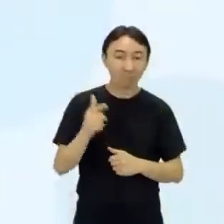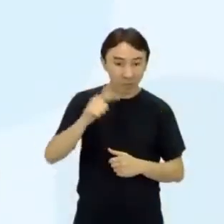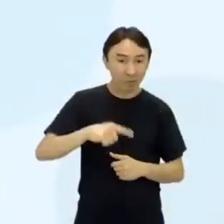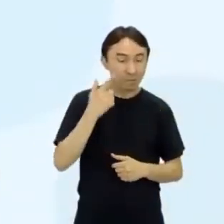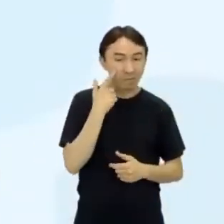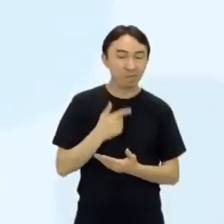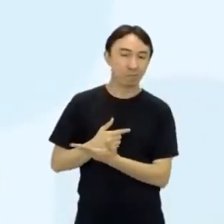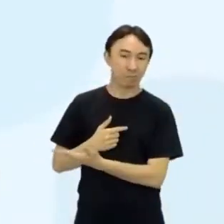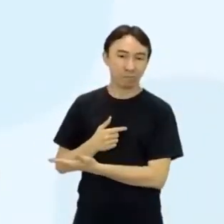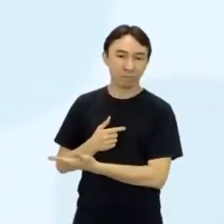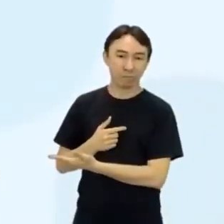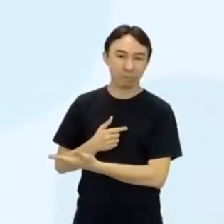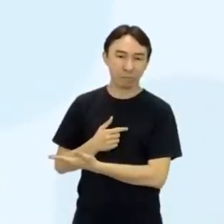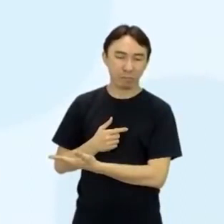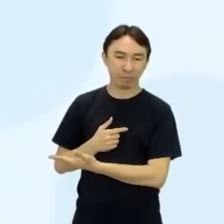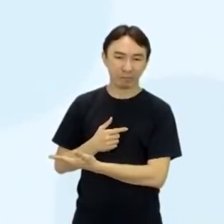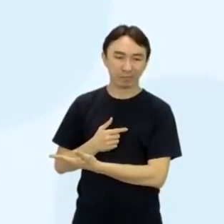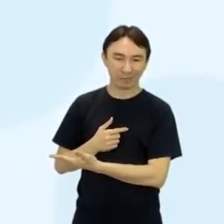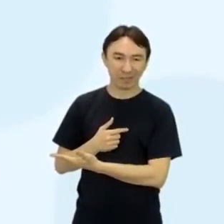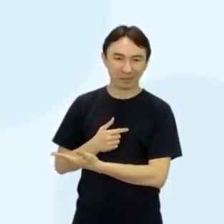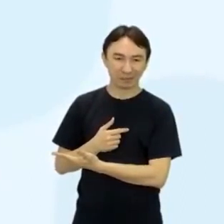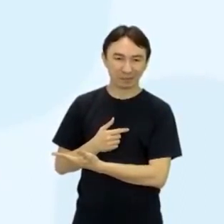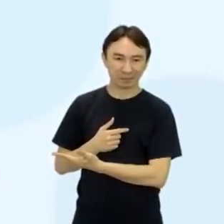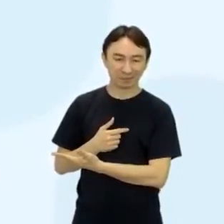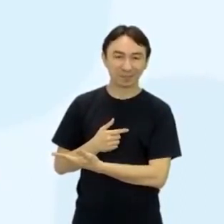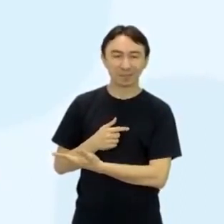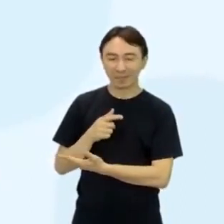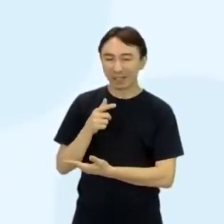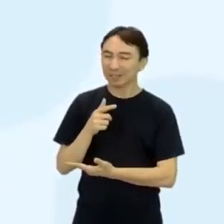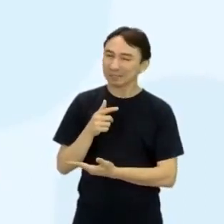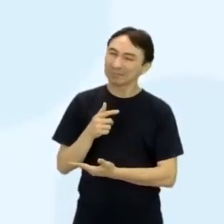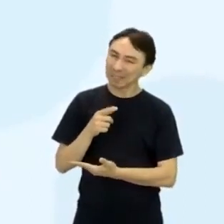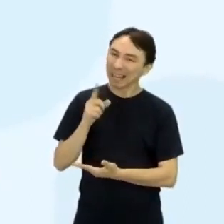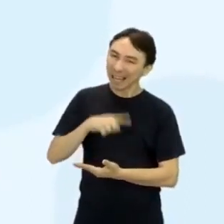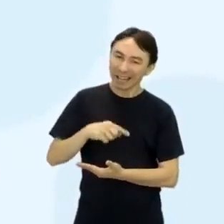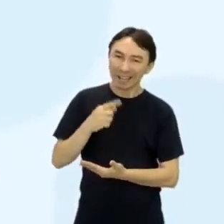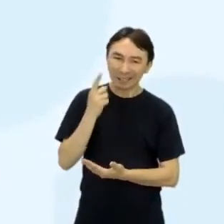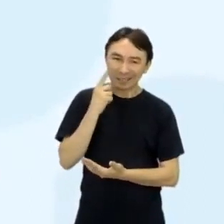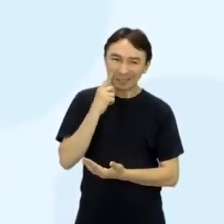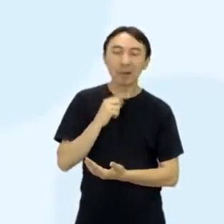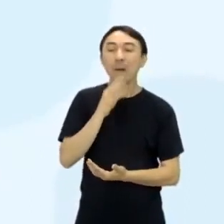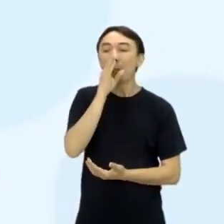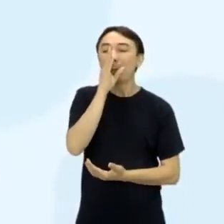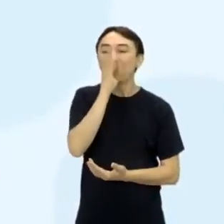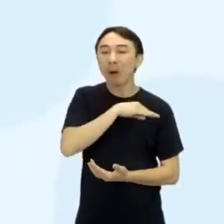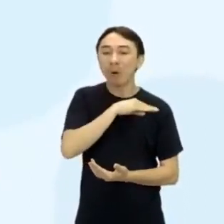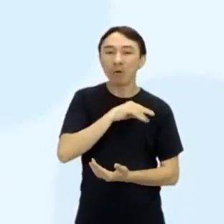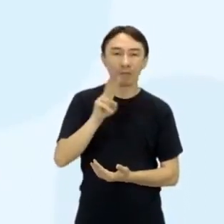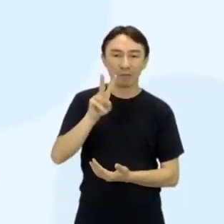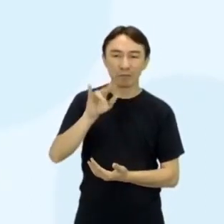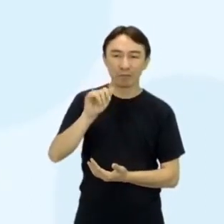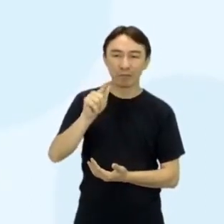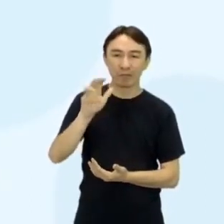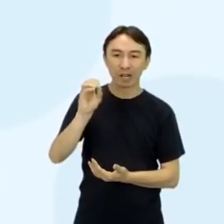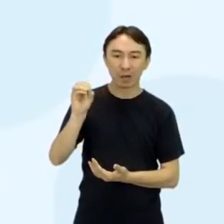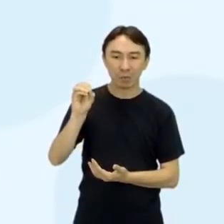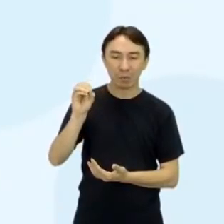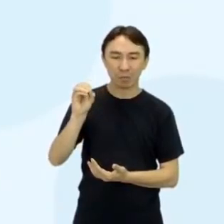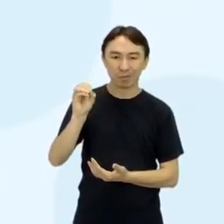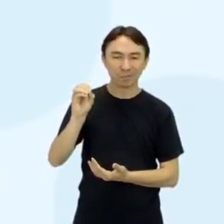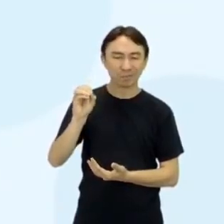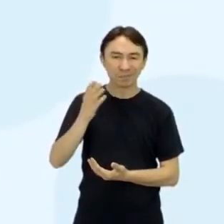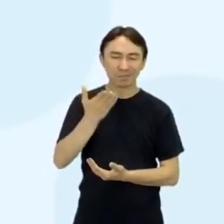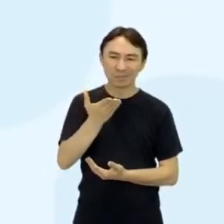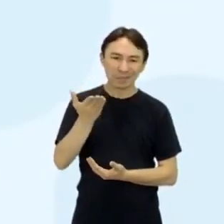imagem. Essa imagem, queridos alunos, é a imagem de um vilão, né? E vocês conhecem vilão